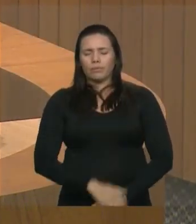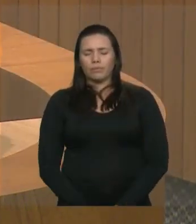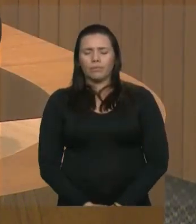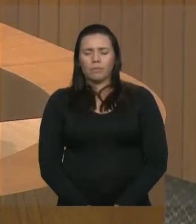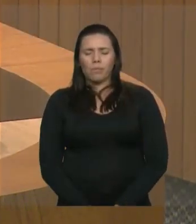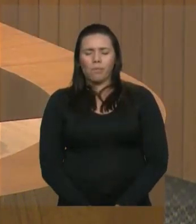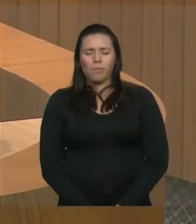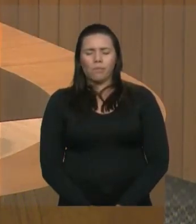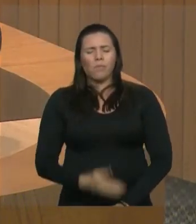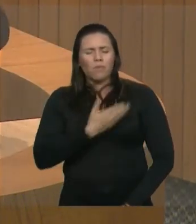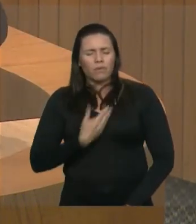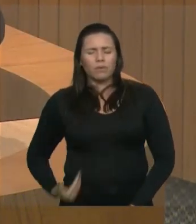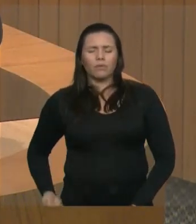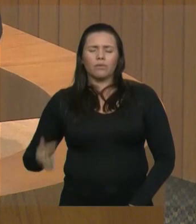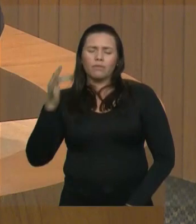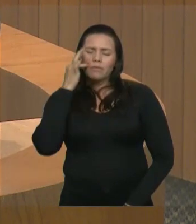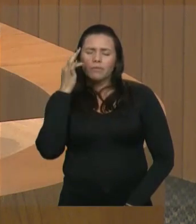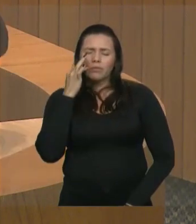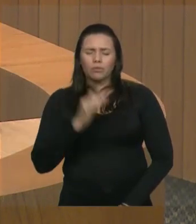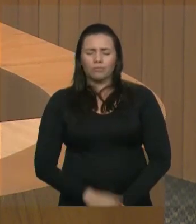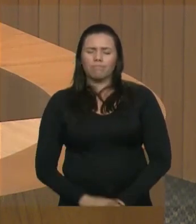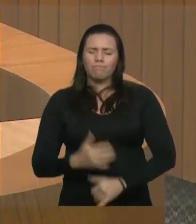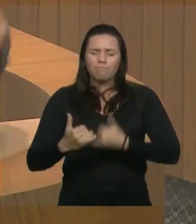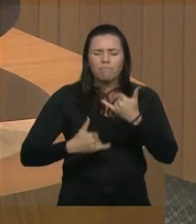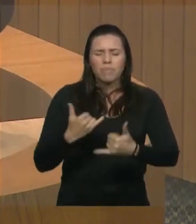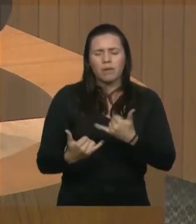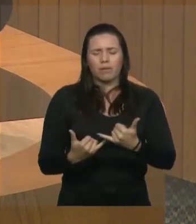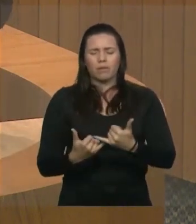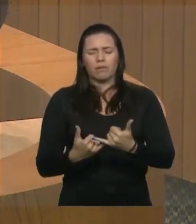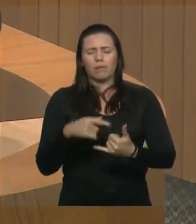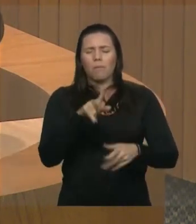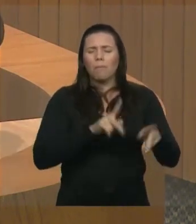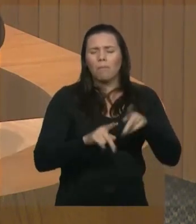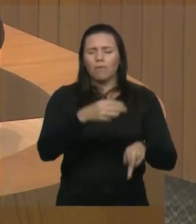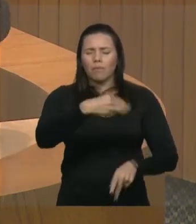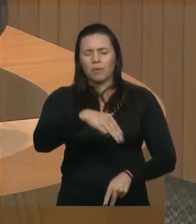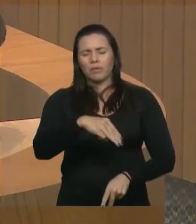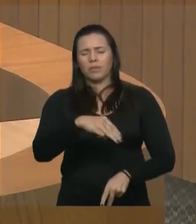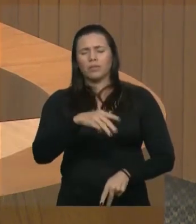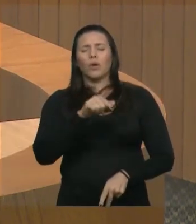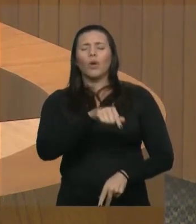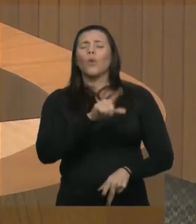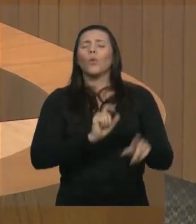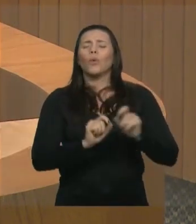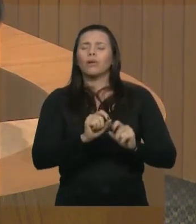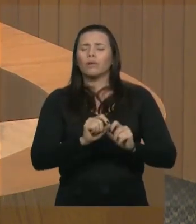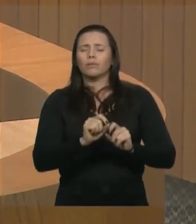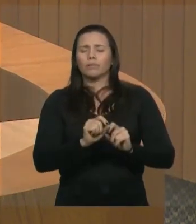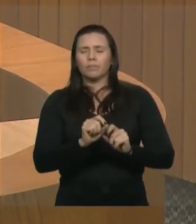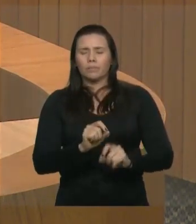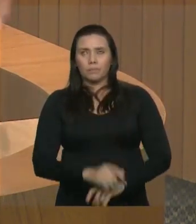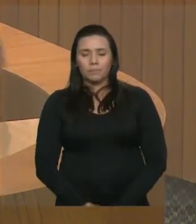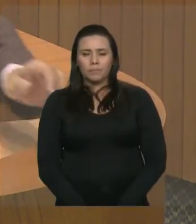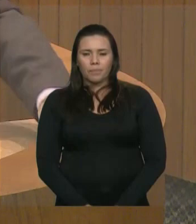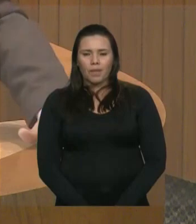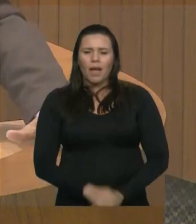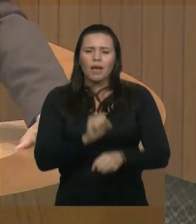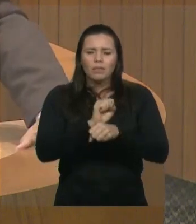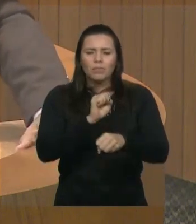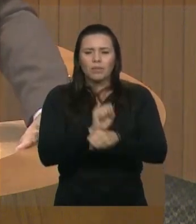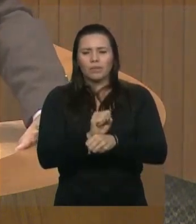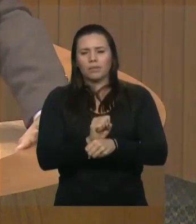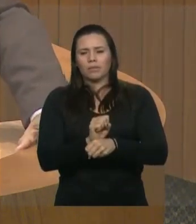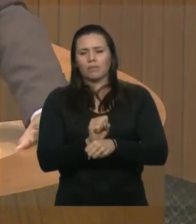Dino brincou com o que há de mais especial, com o que há de mais importante no estado do Maranhão, com a esperança do nosso